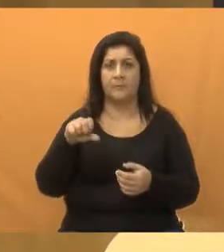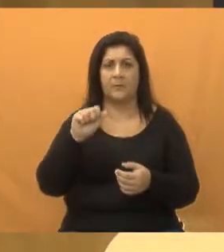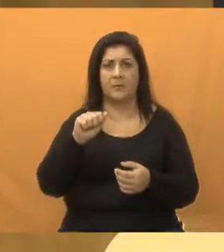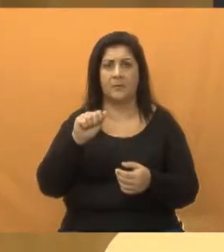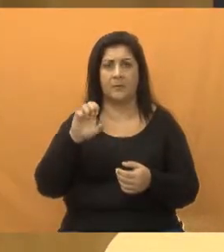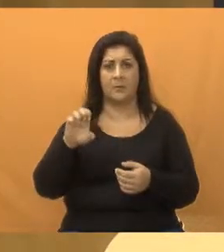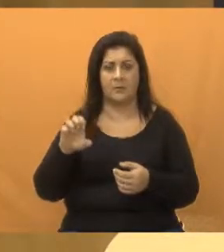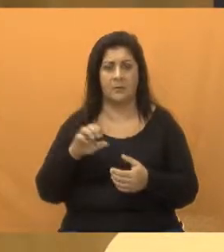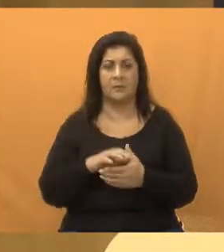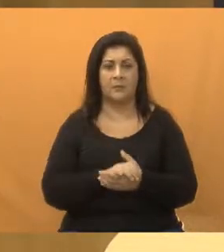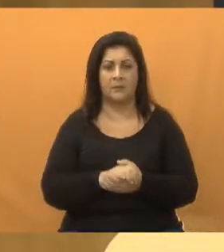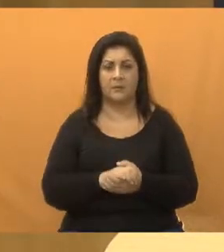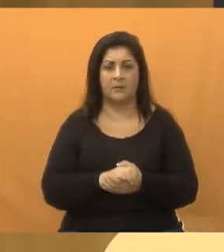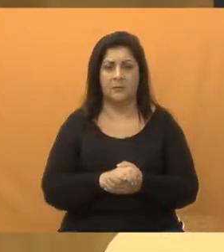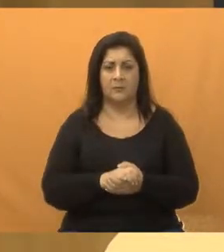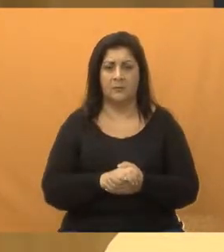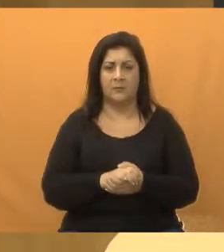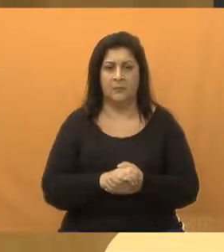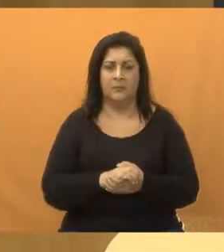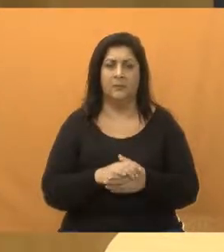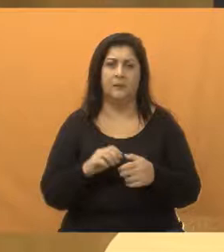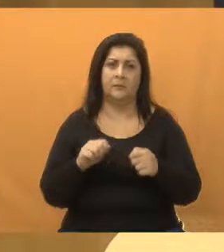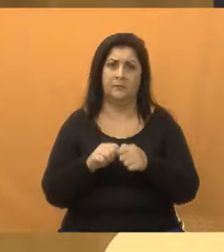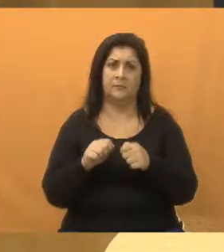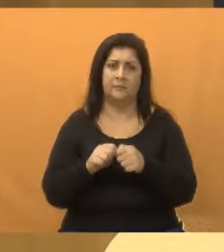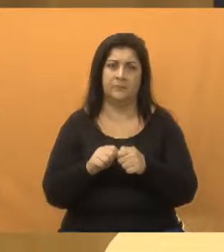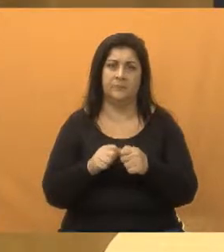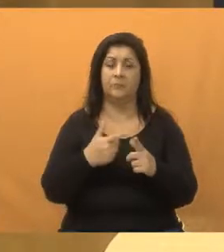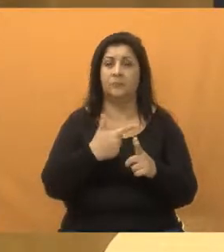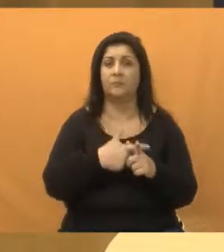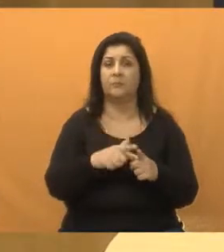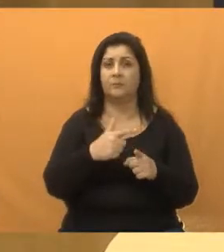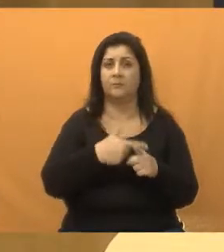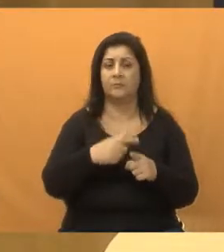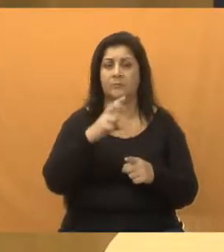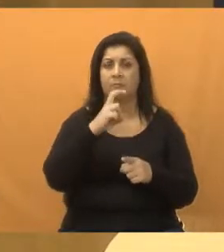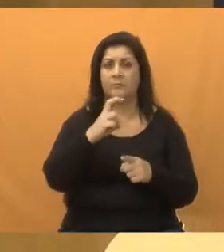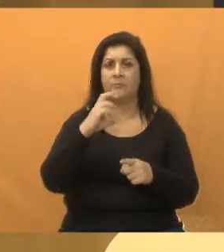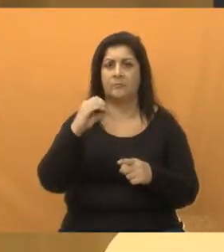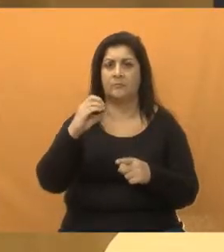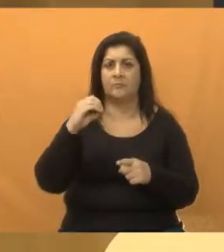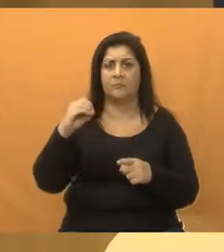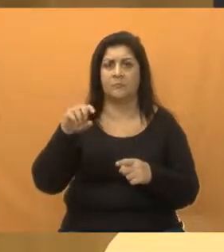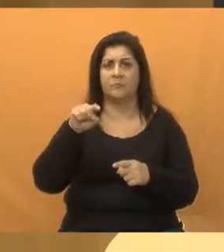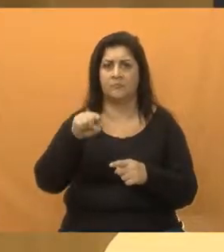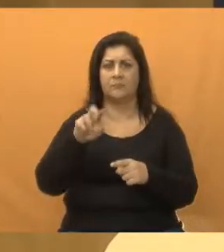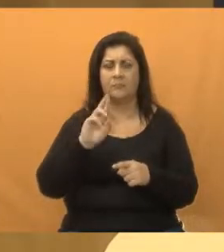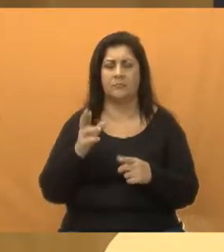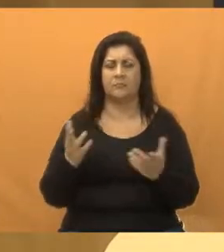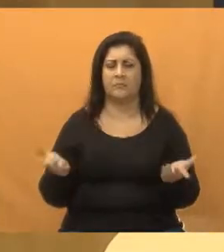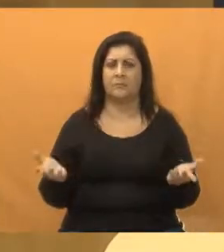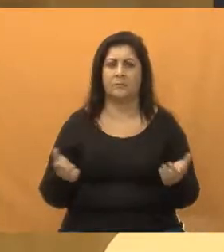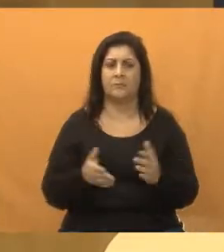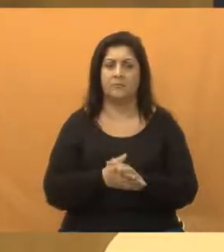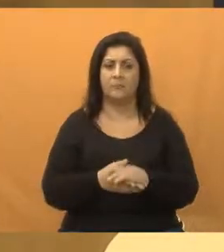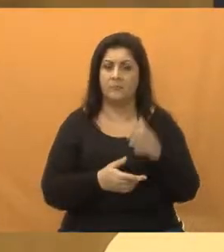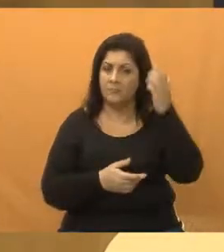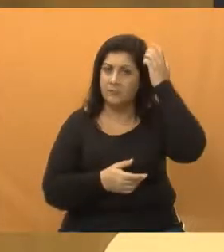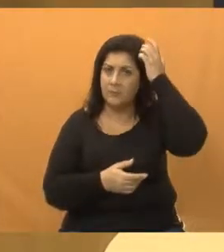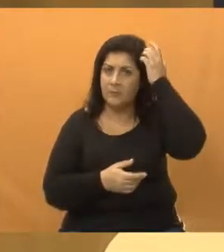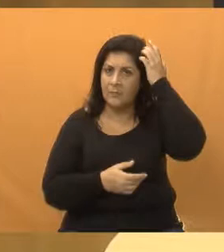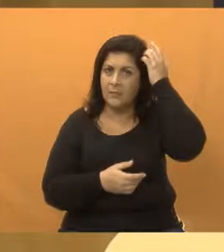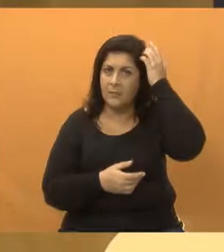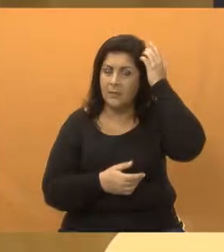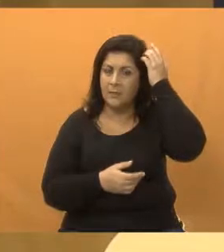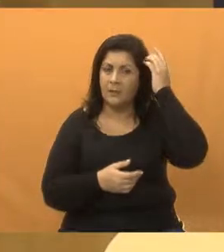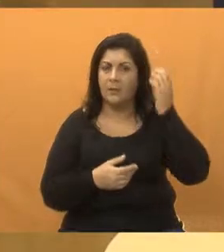por intermédio da administração, um empréstimo de R$500 mil. Quer dizer, aí você pega